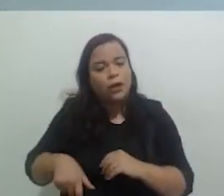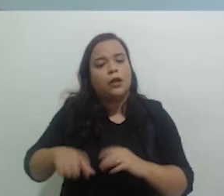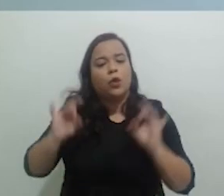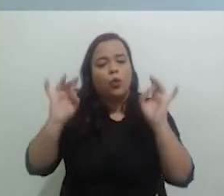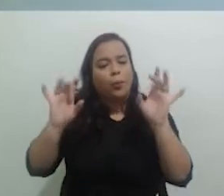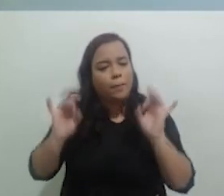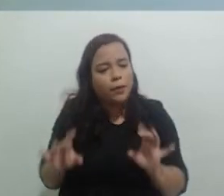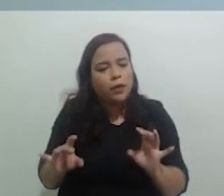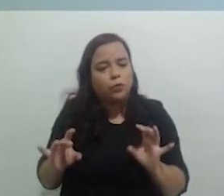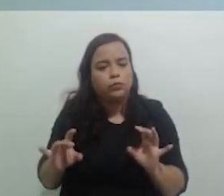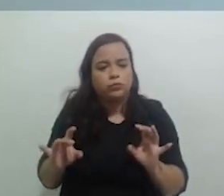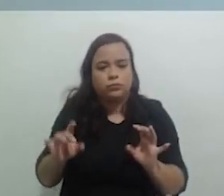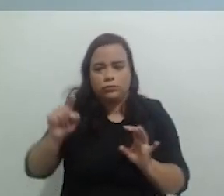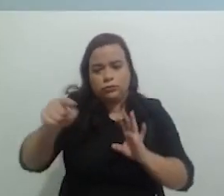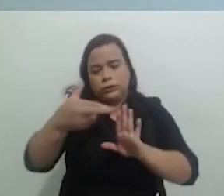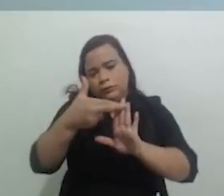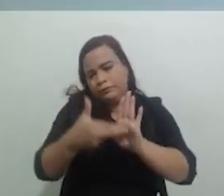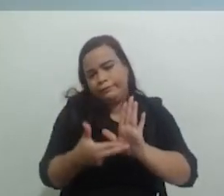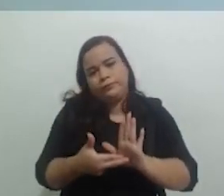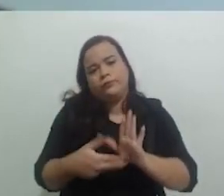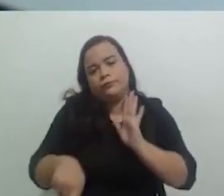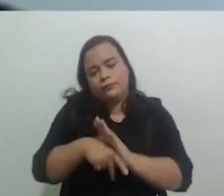ato aqui do tribunal,